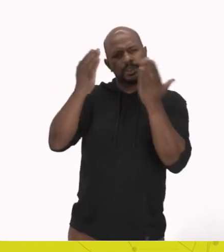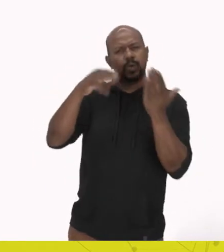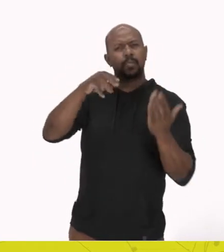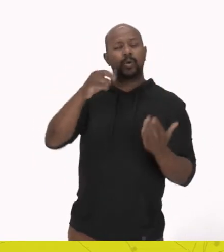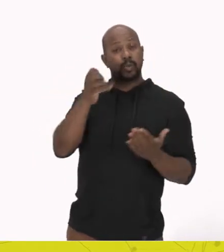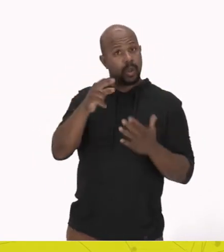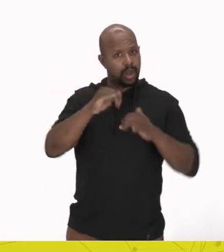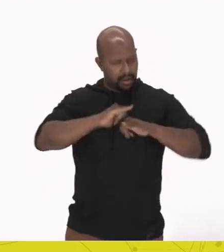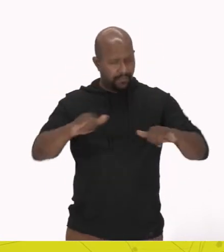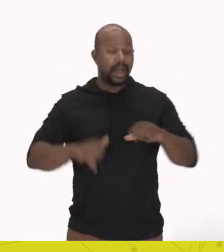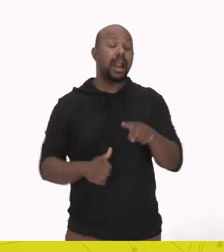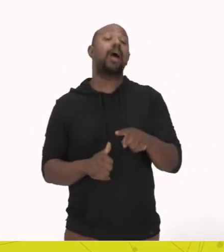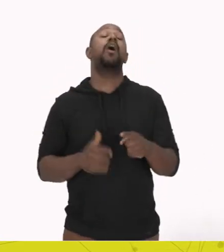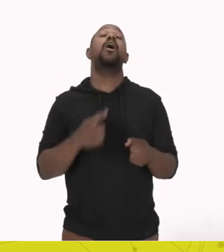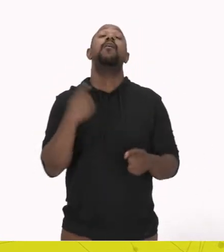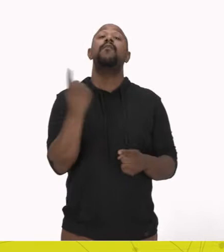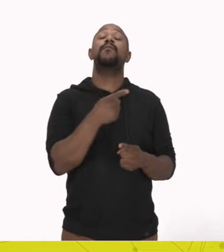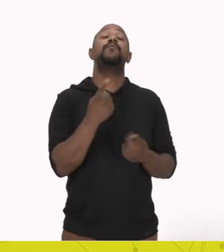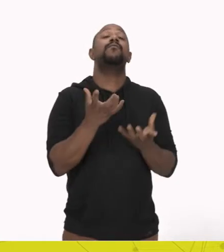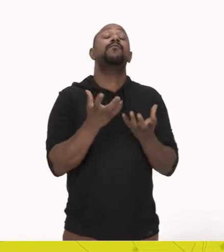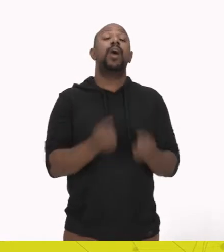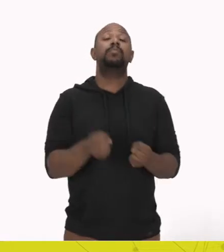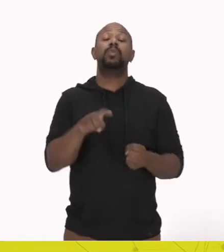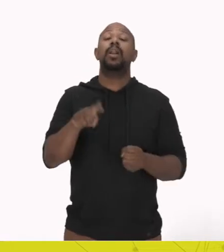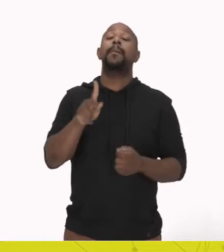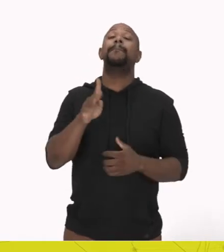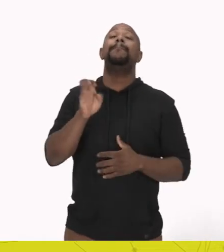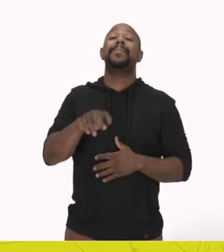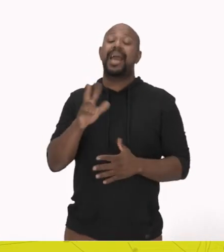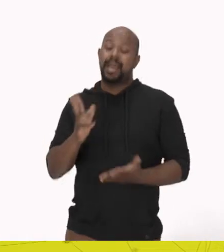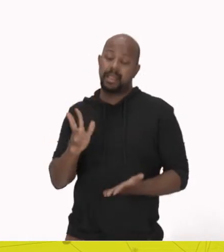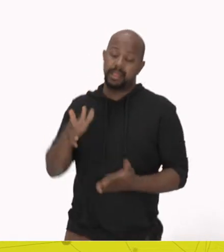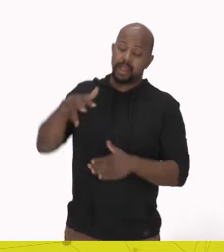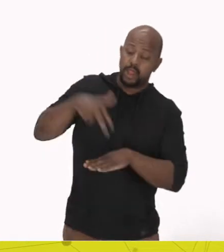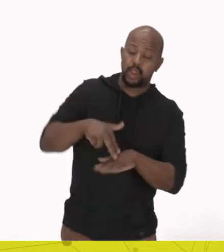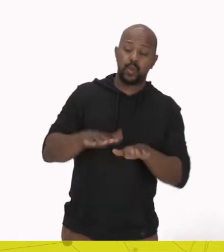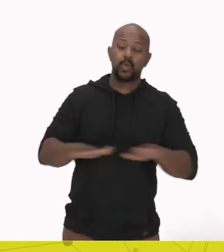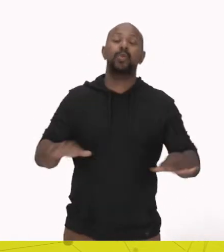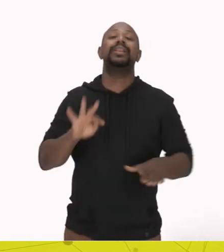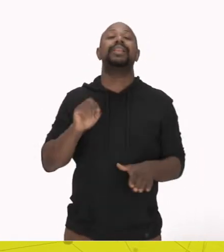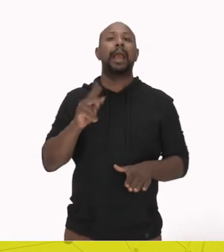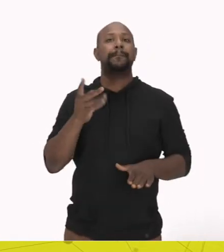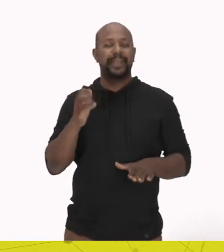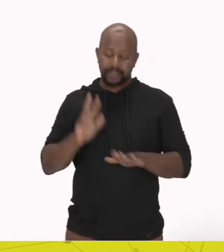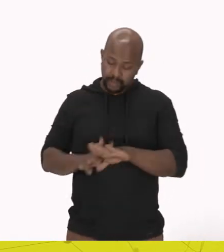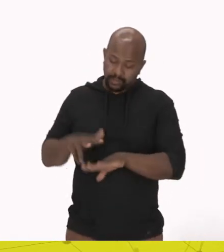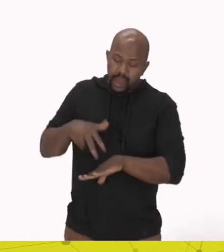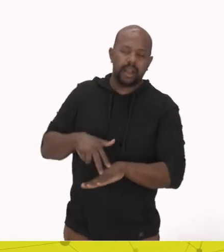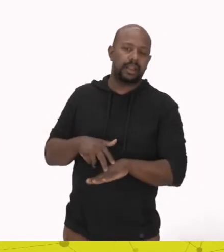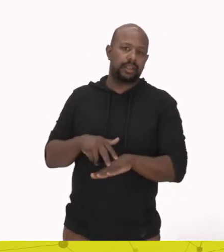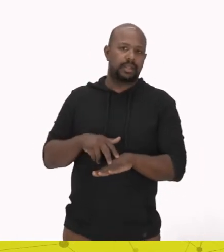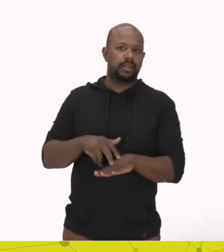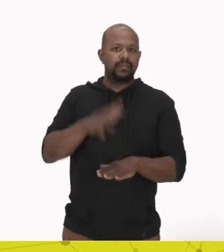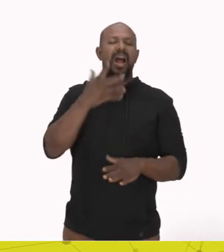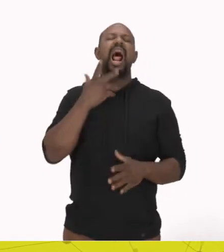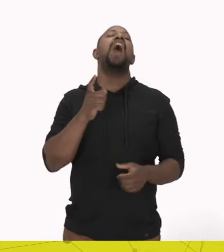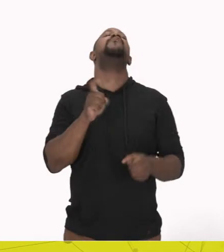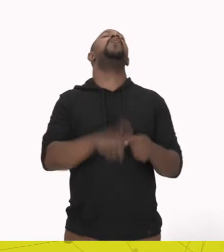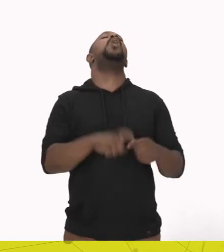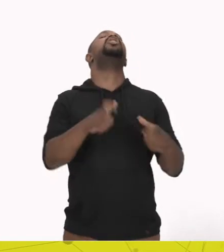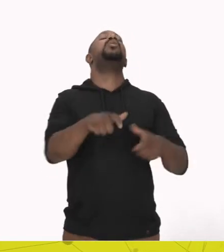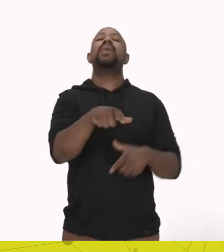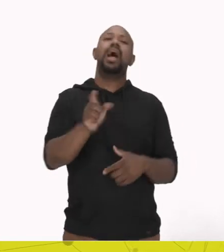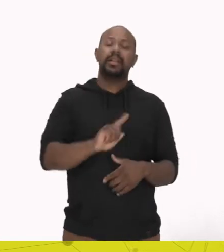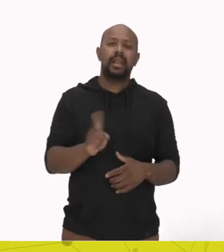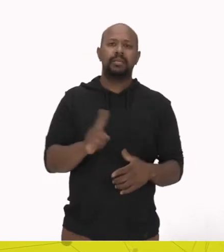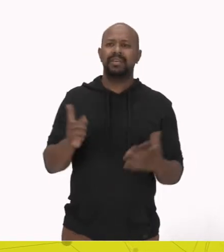eu comecei a dizer para eles: vamos colocar o pé no tapete, que é um objeto concreto. E parei de dizer,